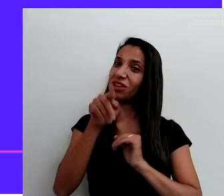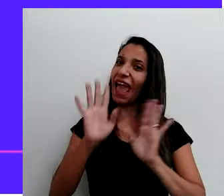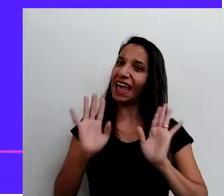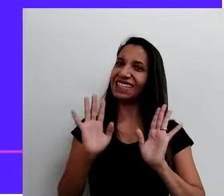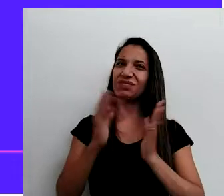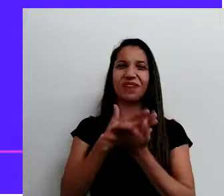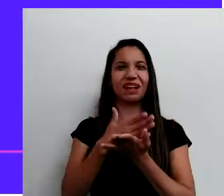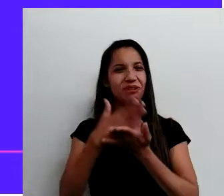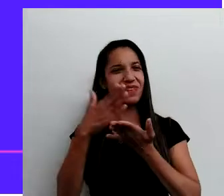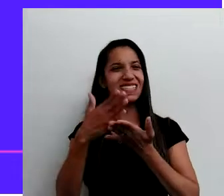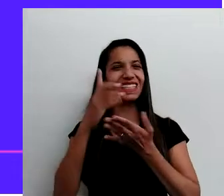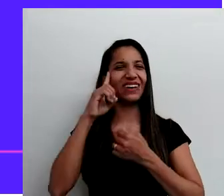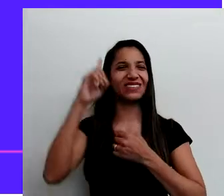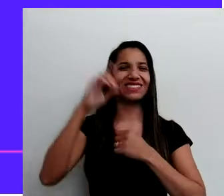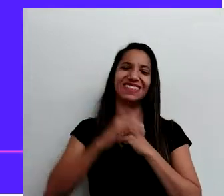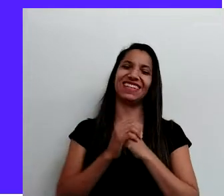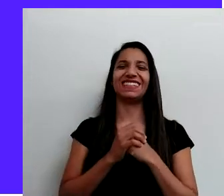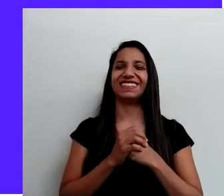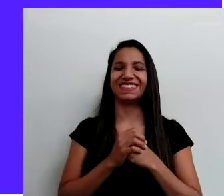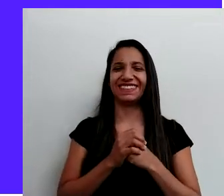retomar.